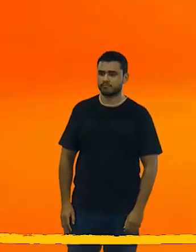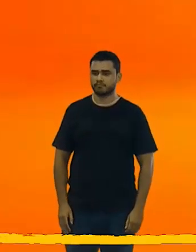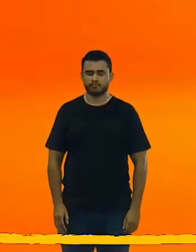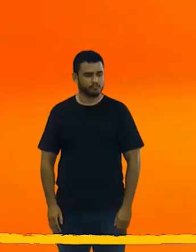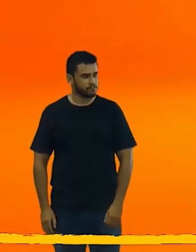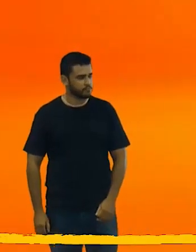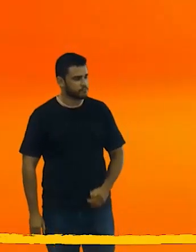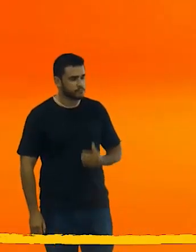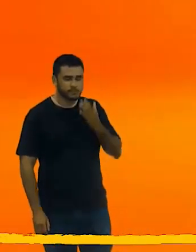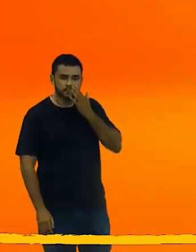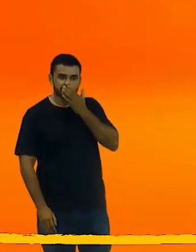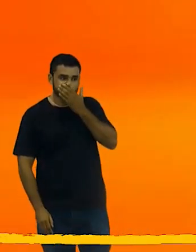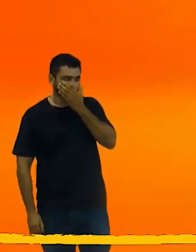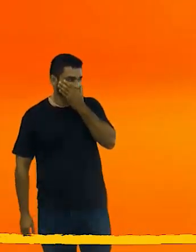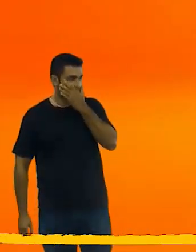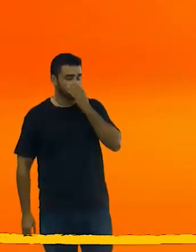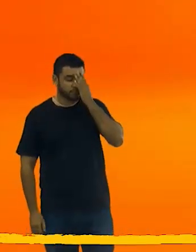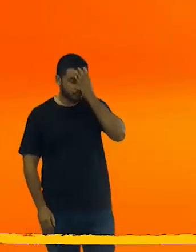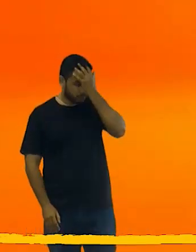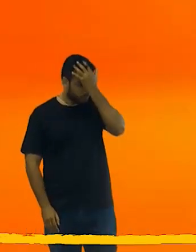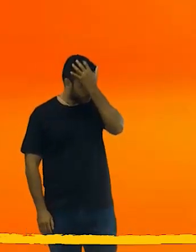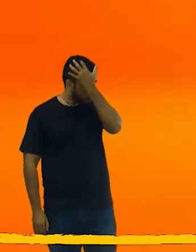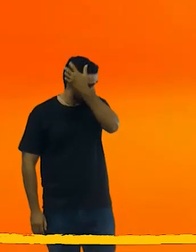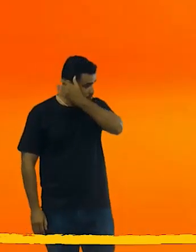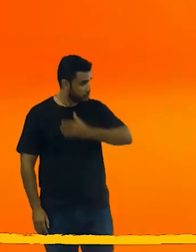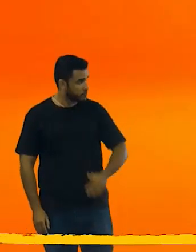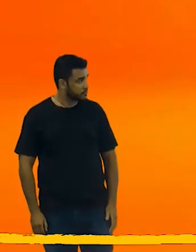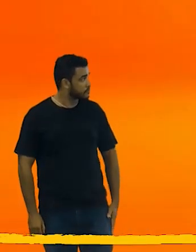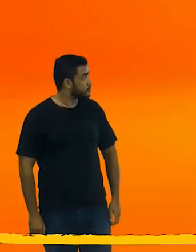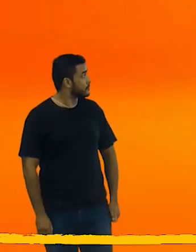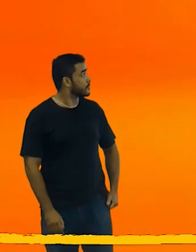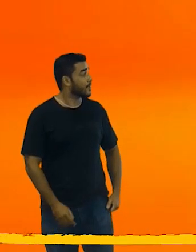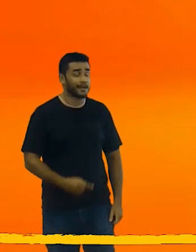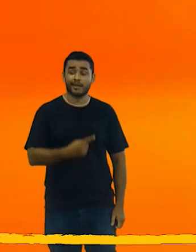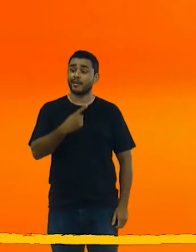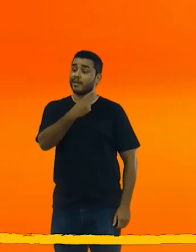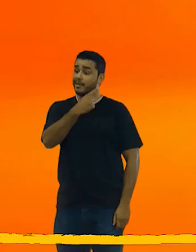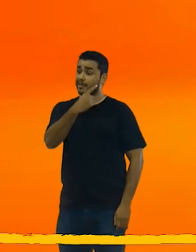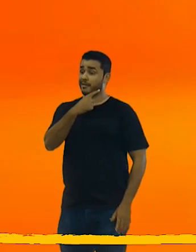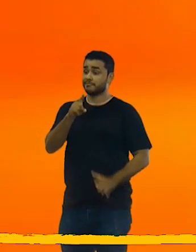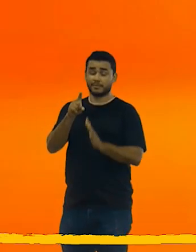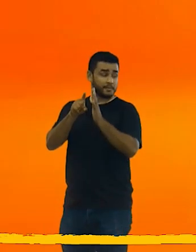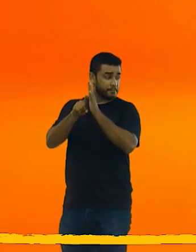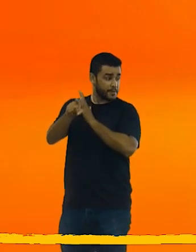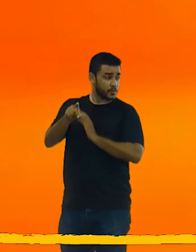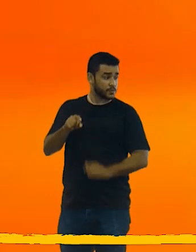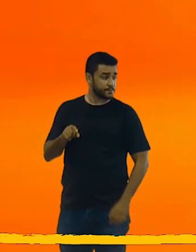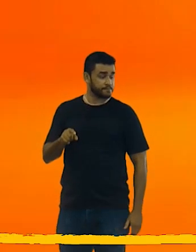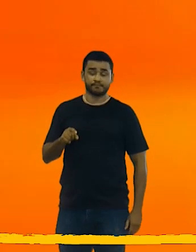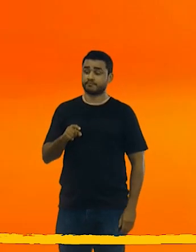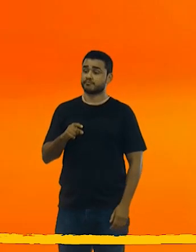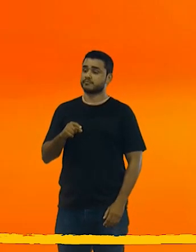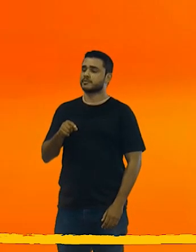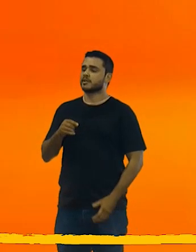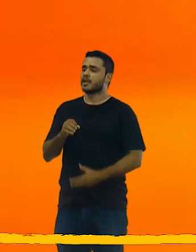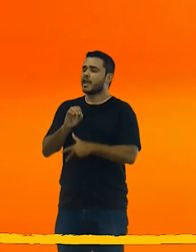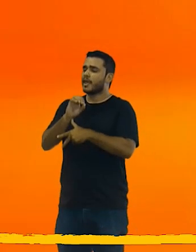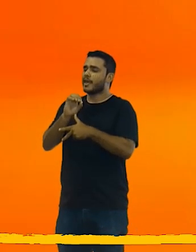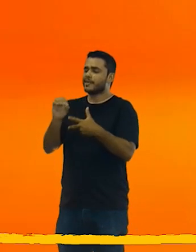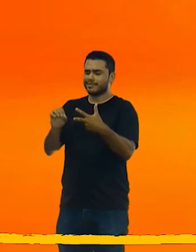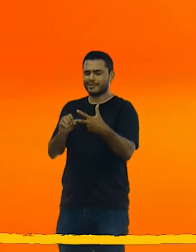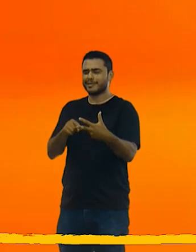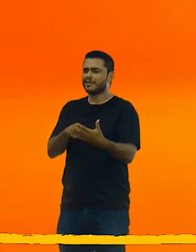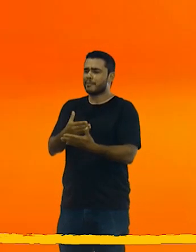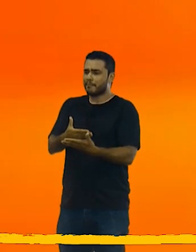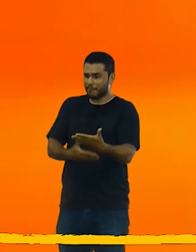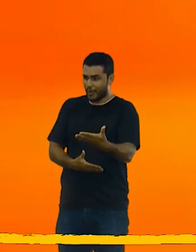Então, moçada, nós vamos trabalhar o que mais é abordado em geografia na história do Enem. Cara, não tem